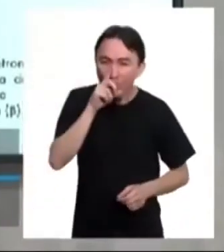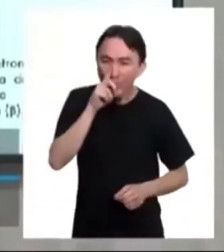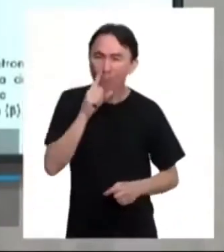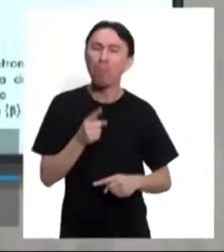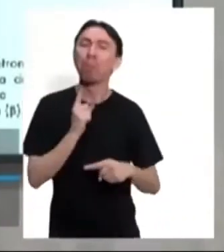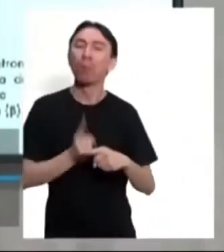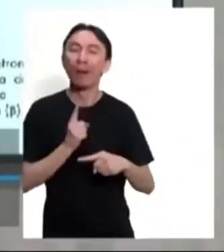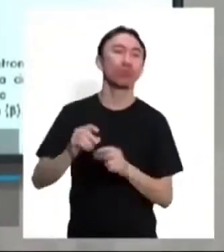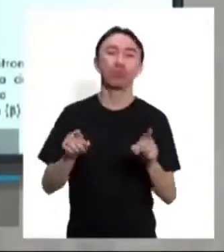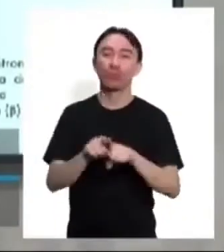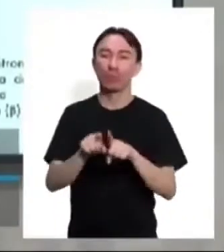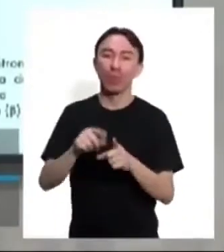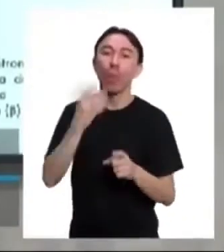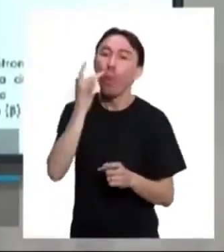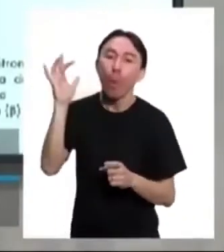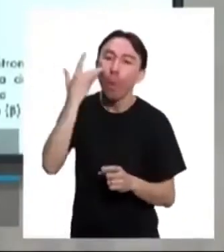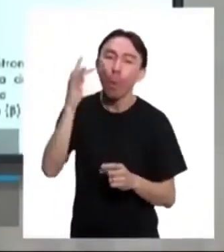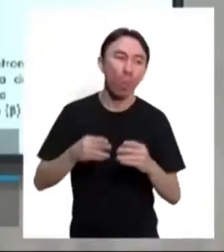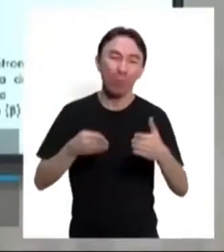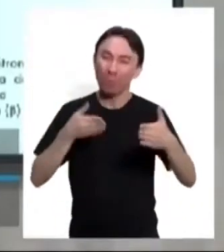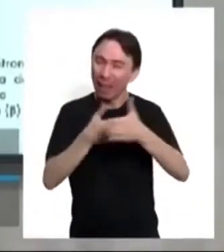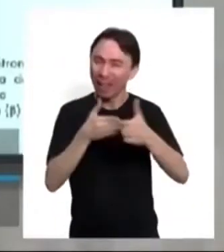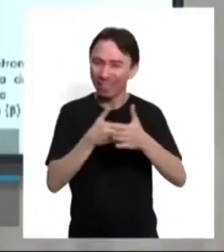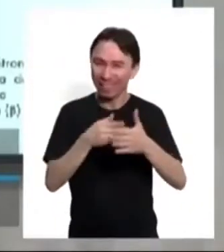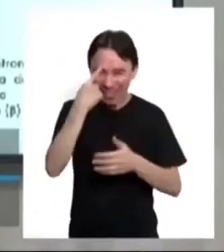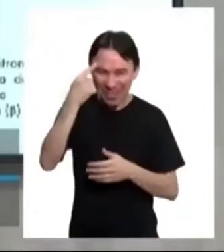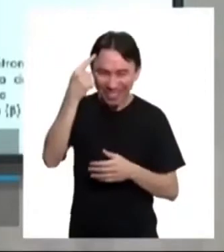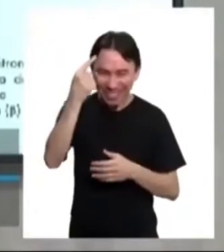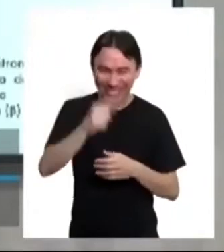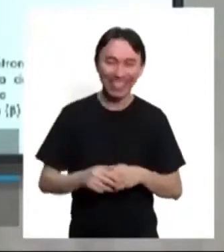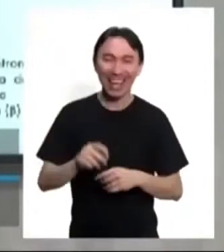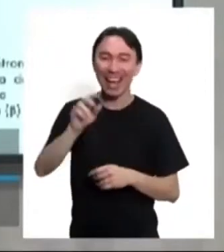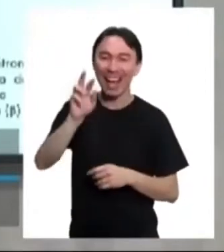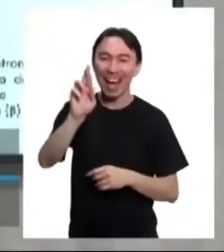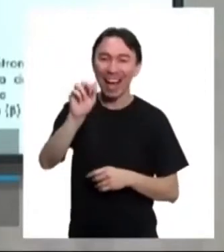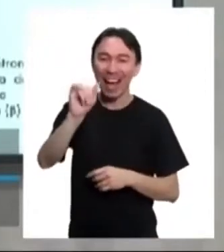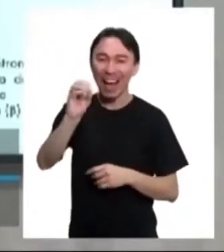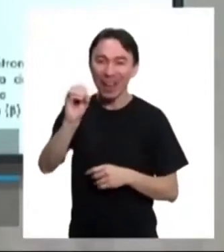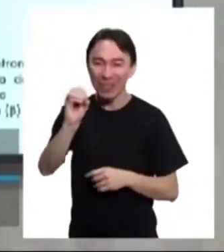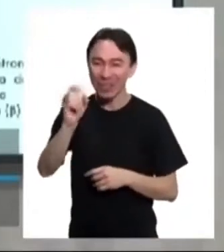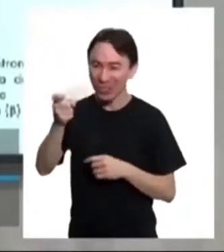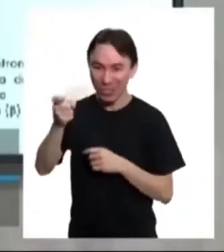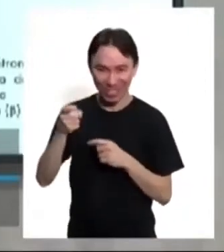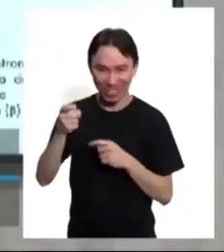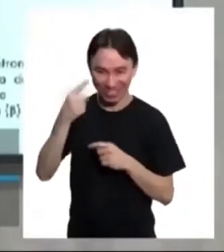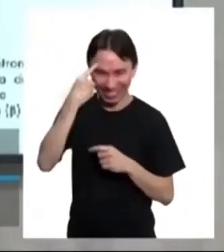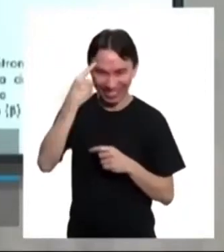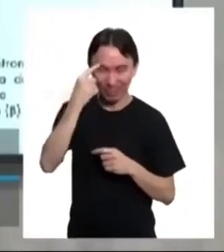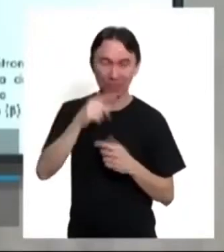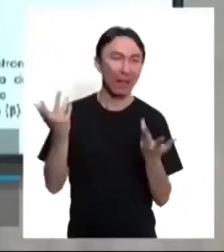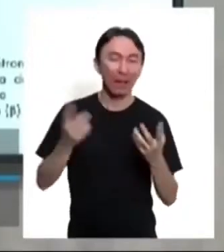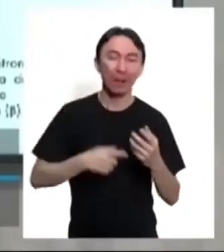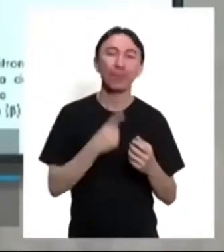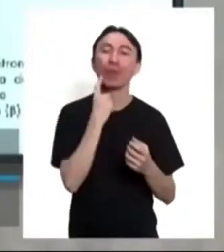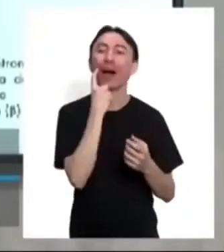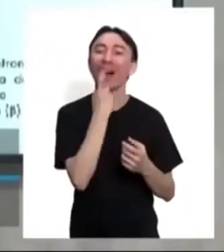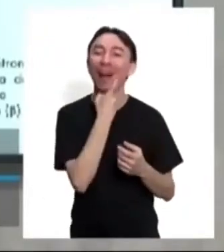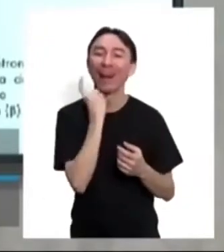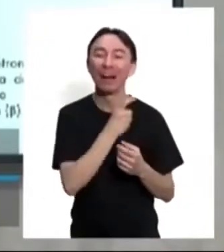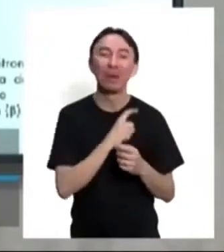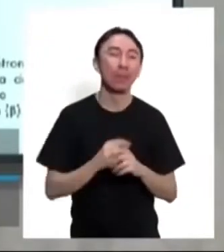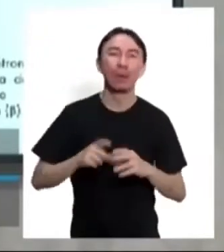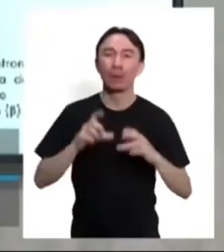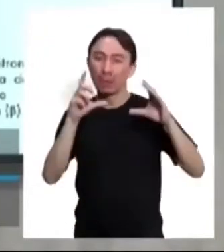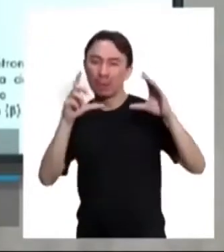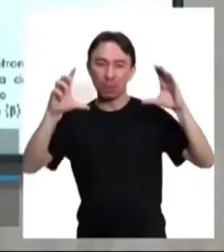Por causa dessa onda. O raio-x é gama, por isso que a pessoa que vai tirar o raio-x, o seu dentista, né? Às vezes você vai tirar